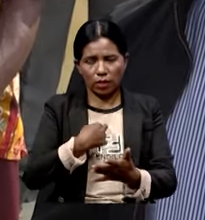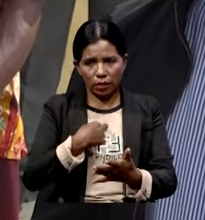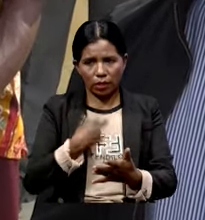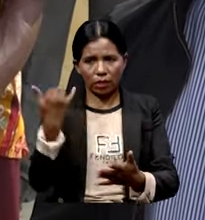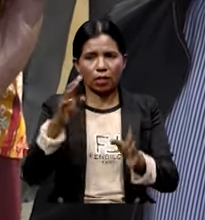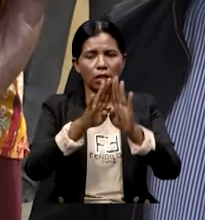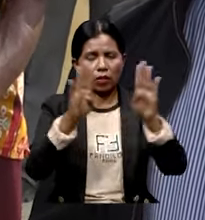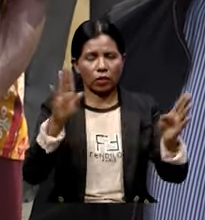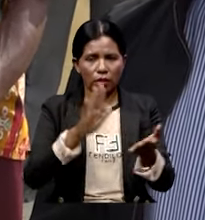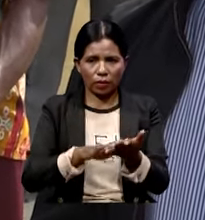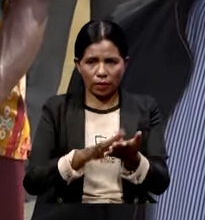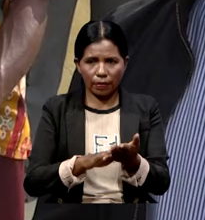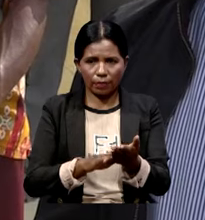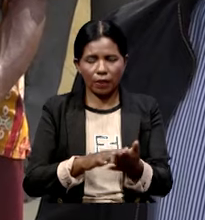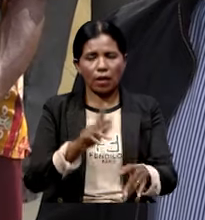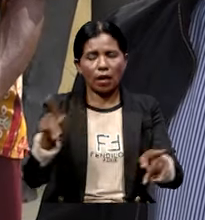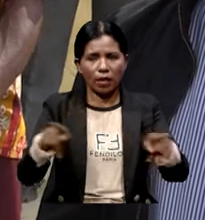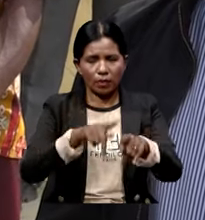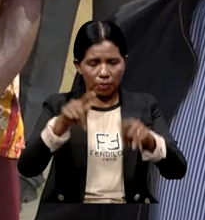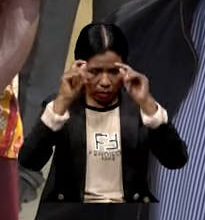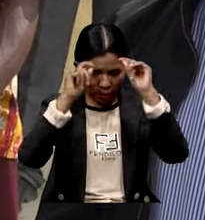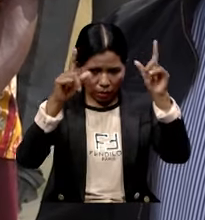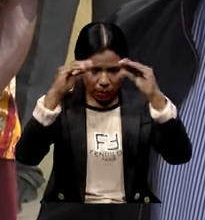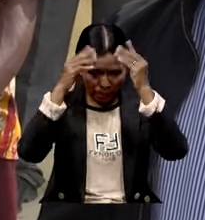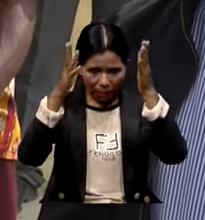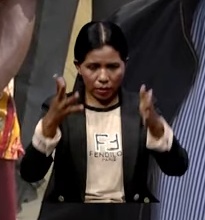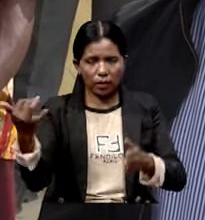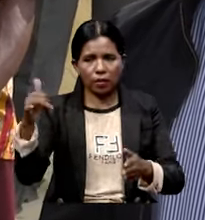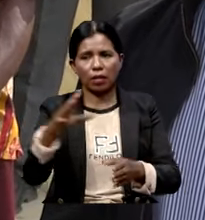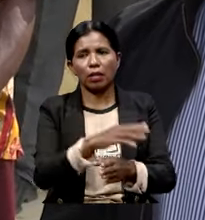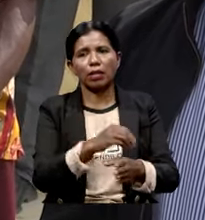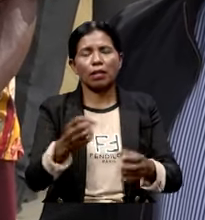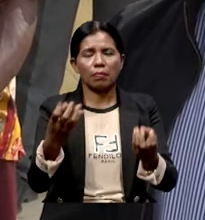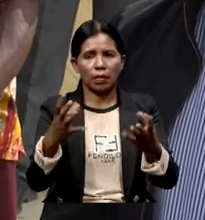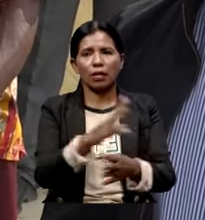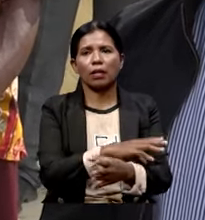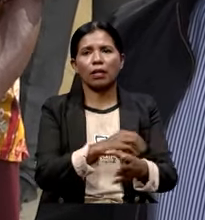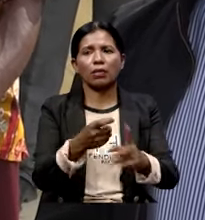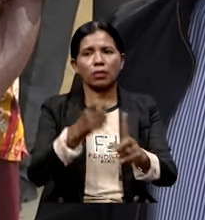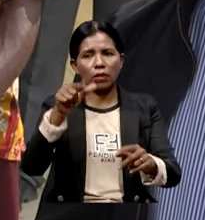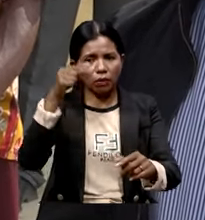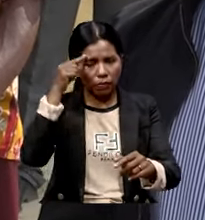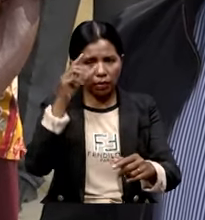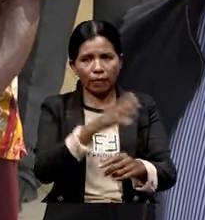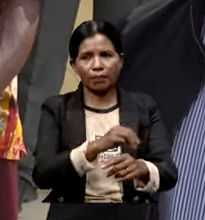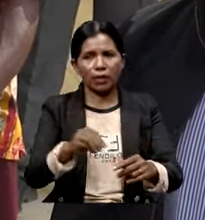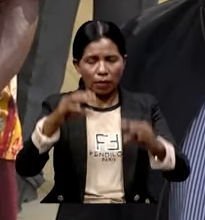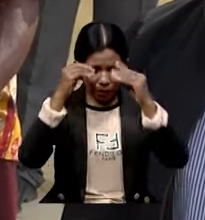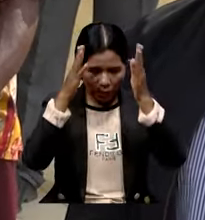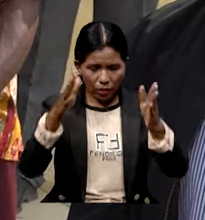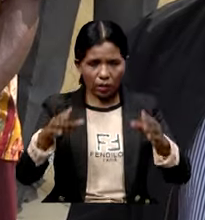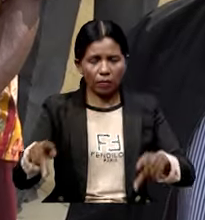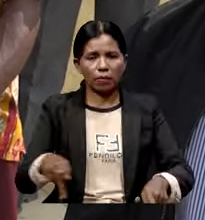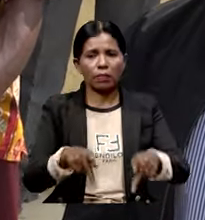que seria a escola. Mas antes de Timor-Leste, durante o professor Sira Nebem, que agora é a Hanor, mas Barak, que é o governo, né? O professor Sira Barak, funcionário